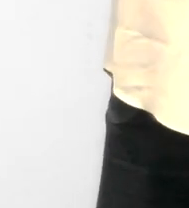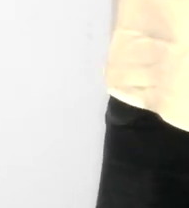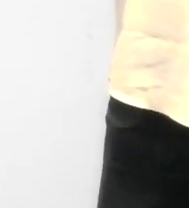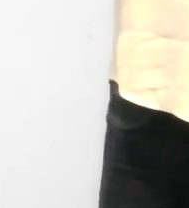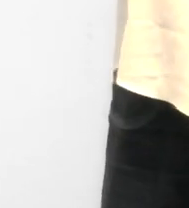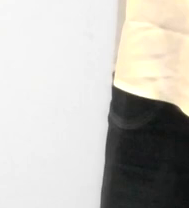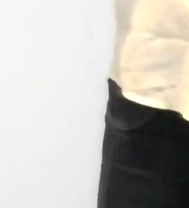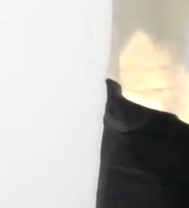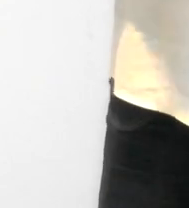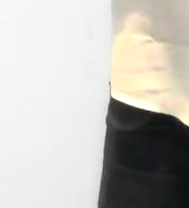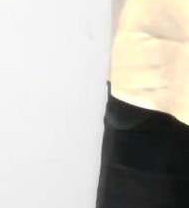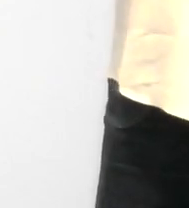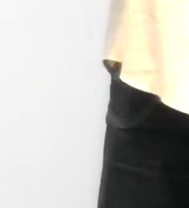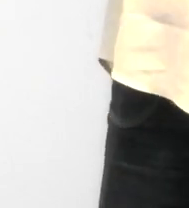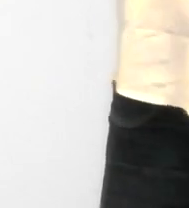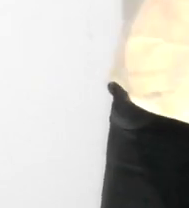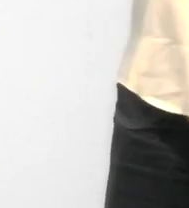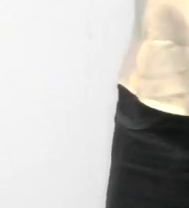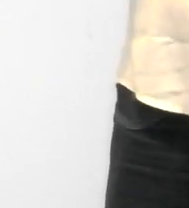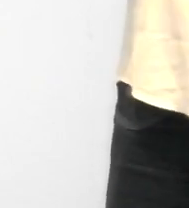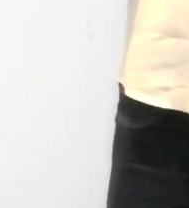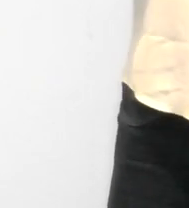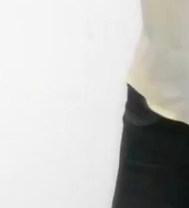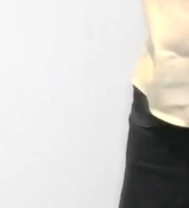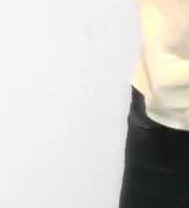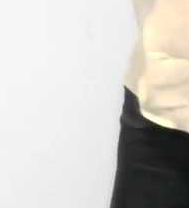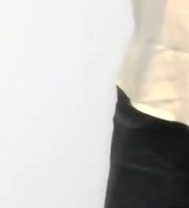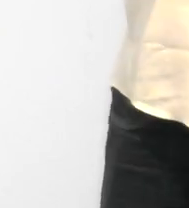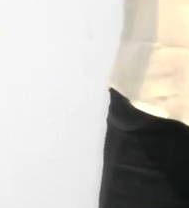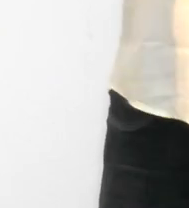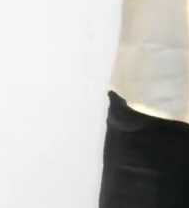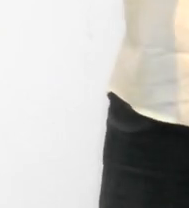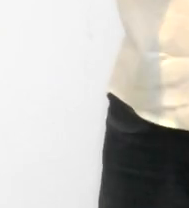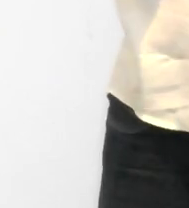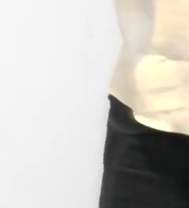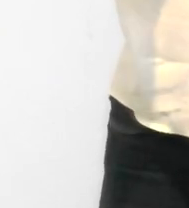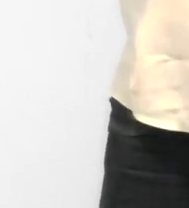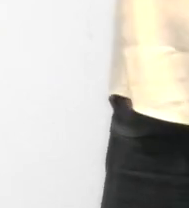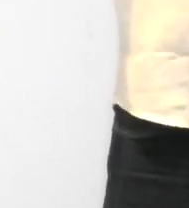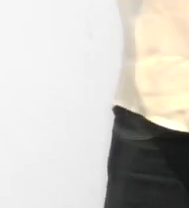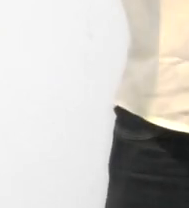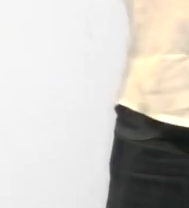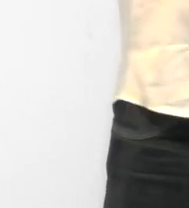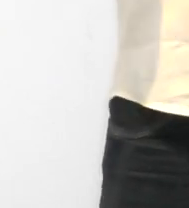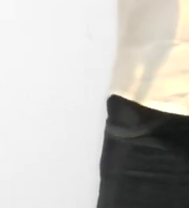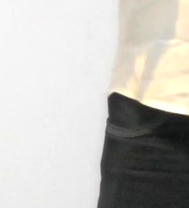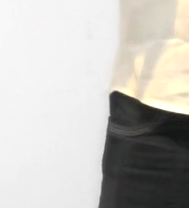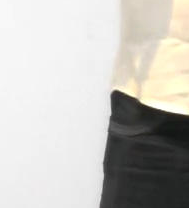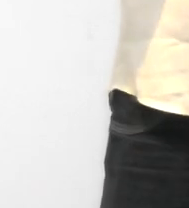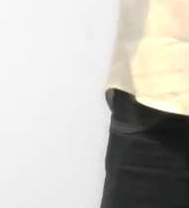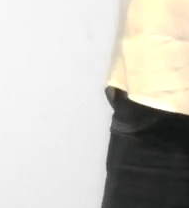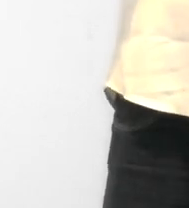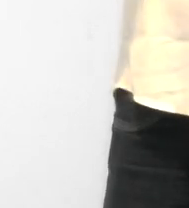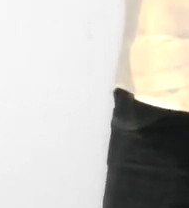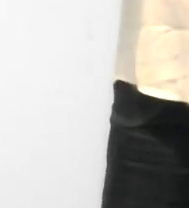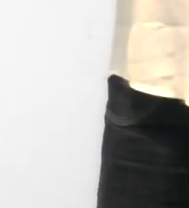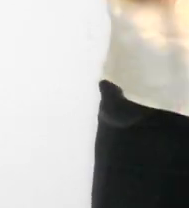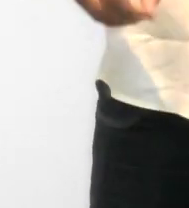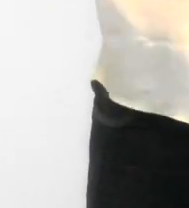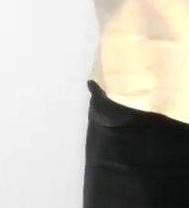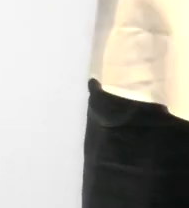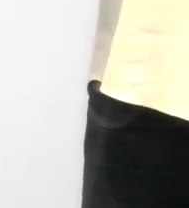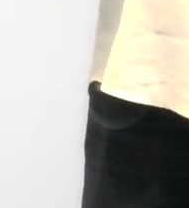direitos uma criança sem o laudo ela não tem o direito então esse direito tá sendo violado a todo tempo então nós precisamos Trazer isso paraa esfera